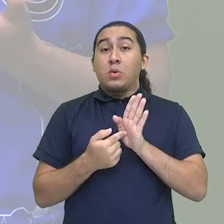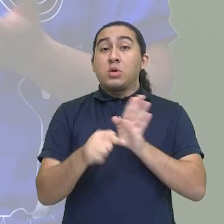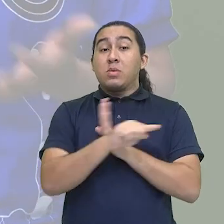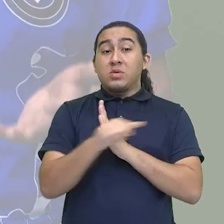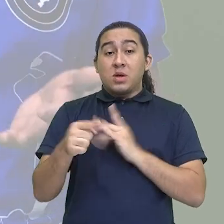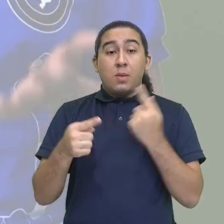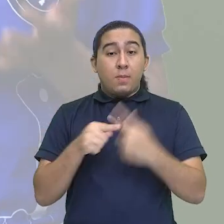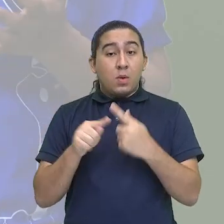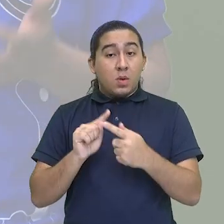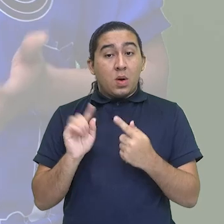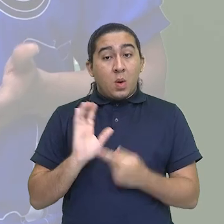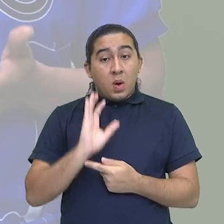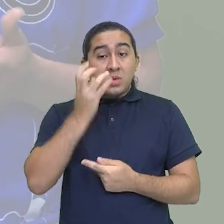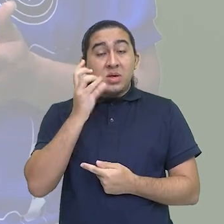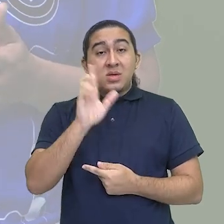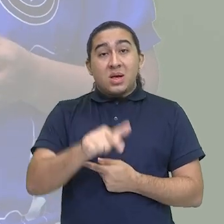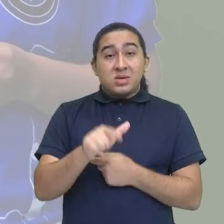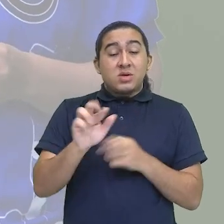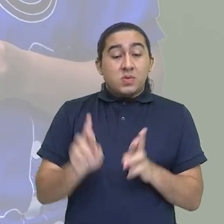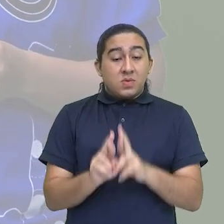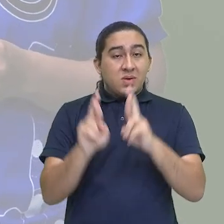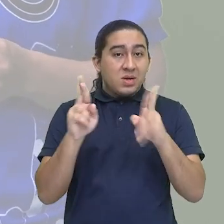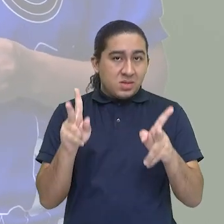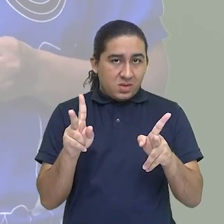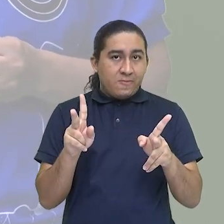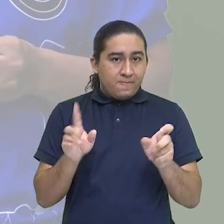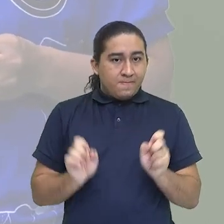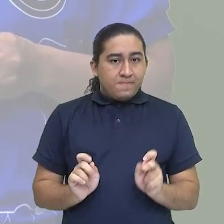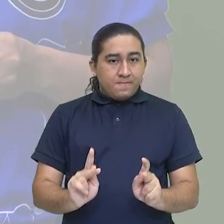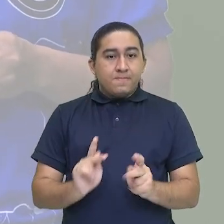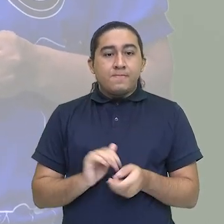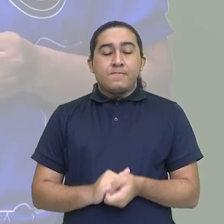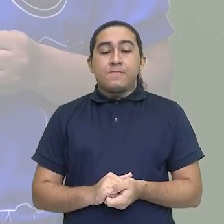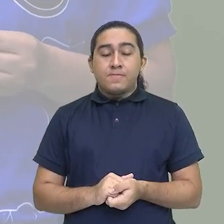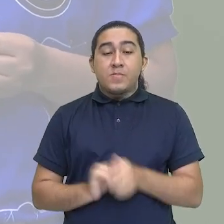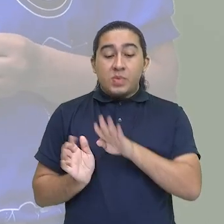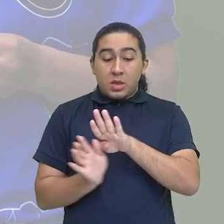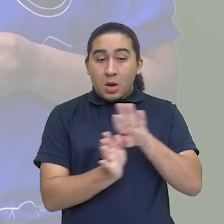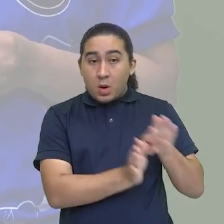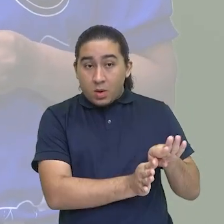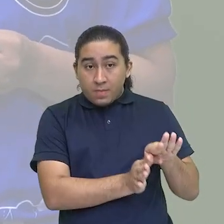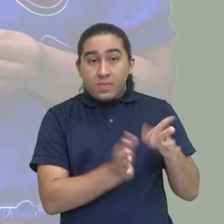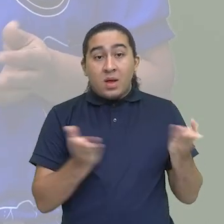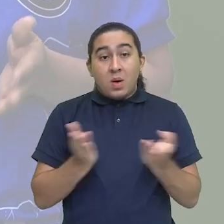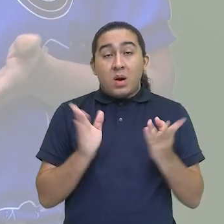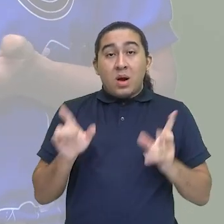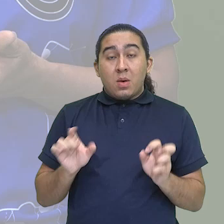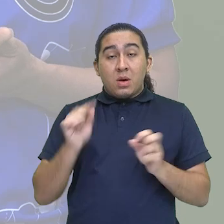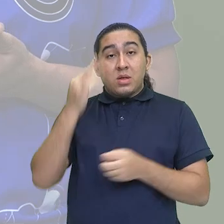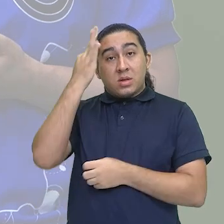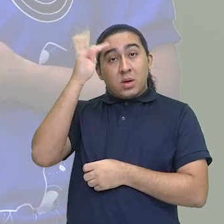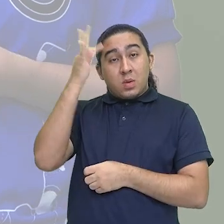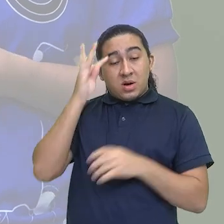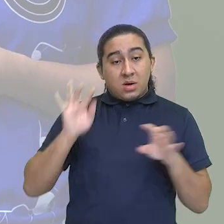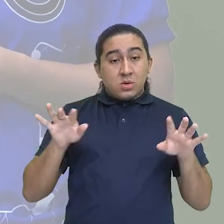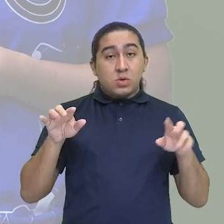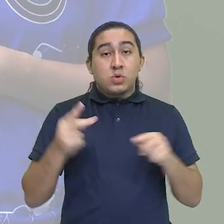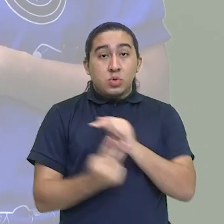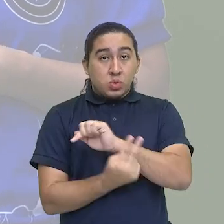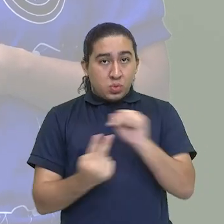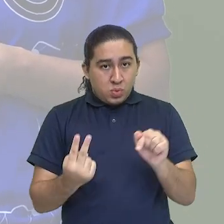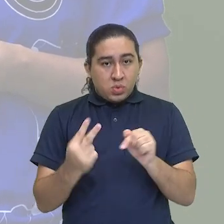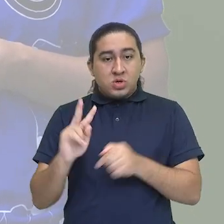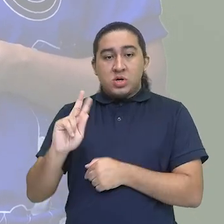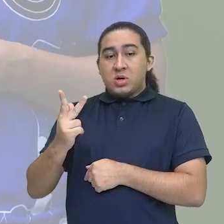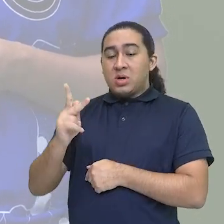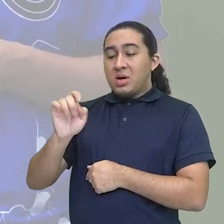por que ocorre essa divergência entre eles, né? É a proposta da hipótese heterotrófica e